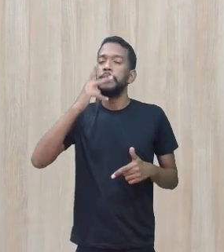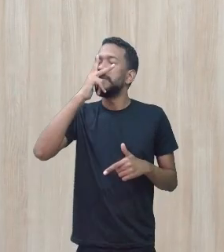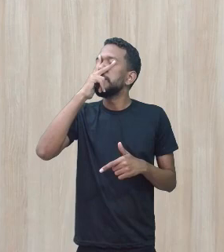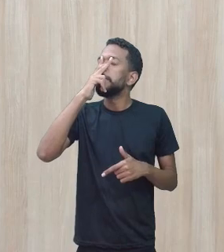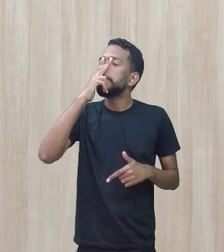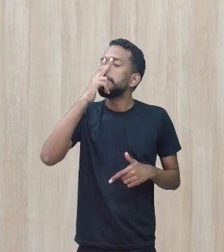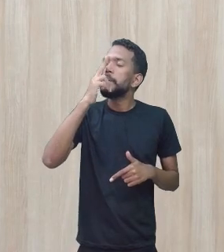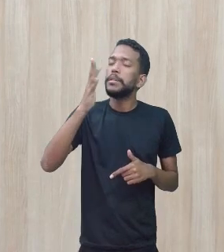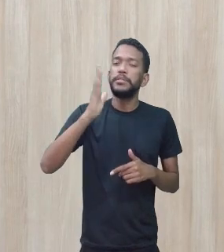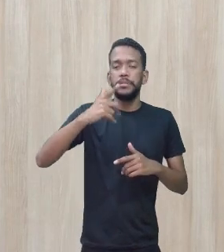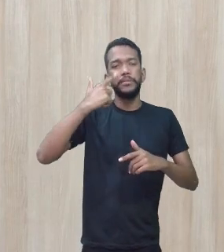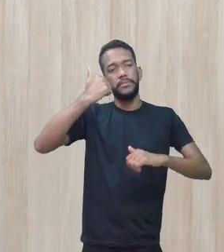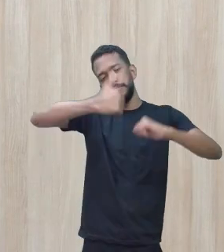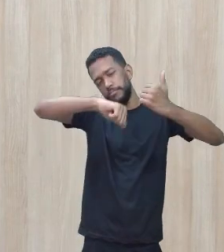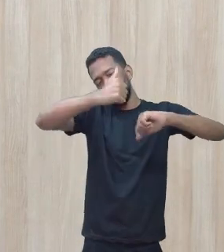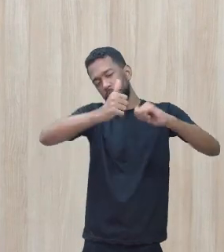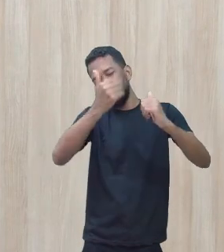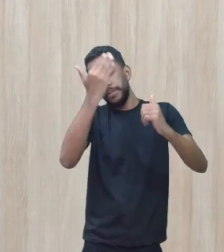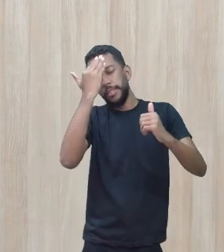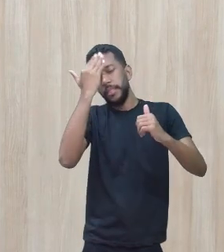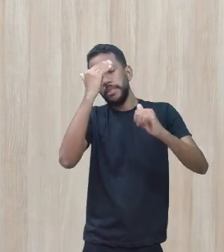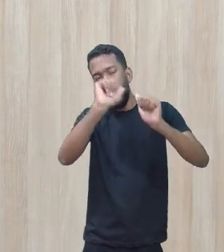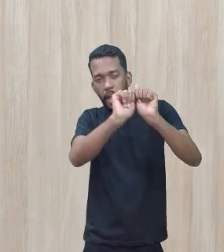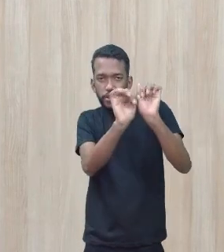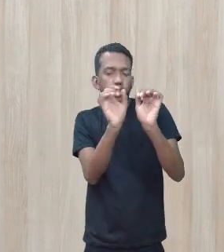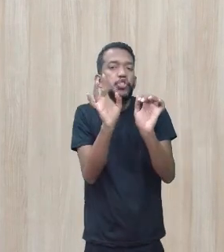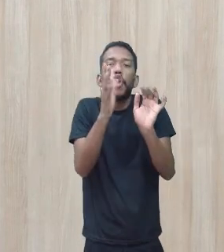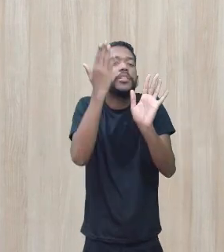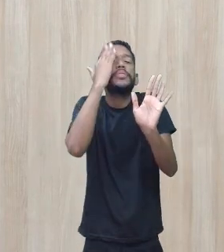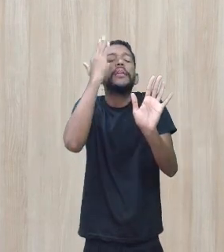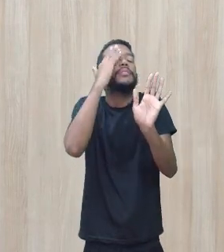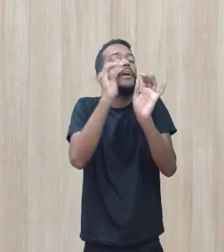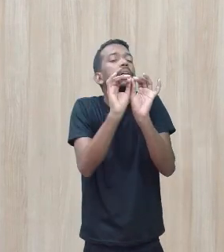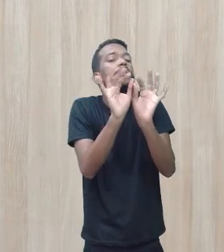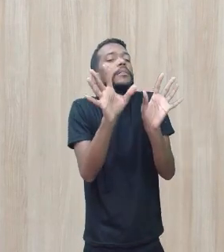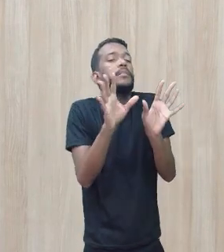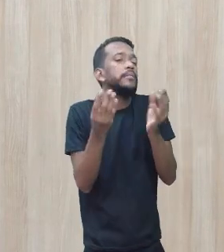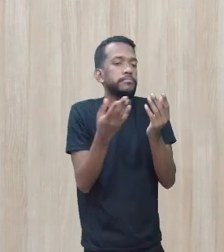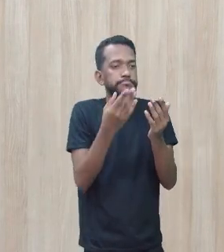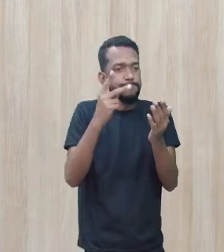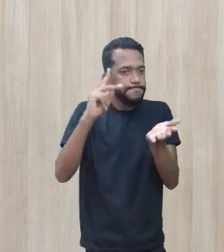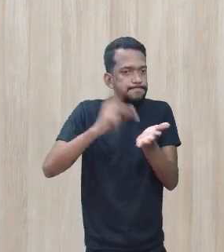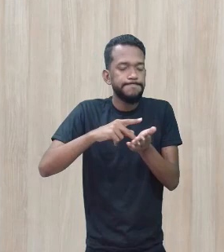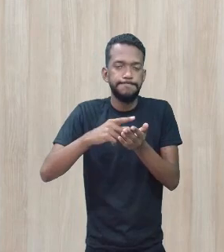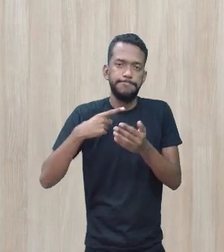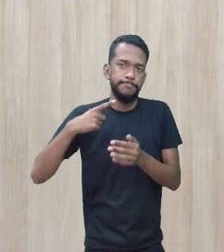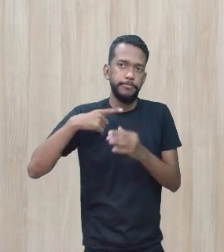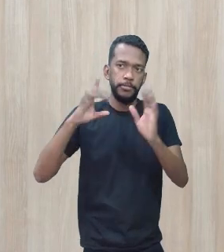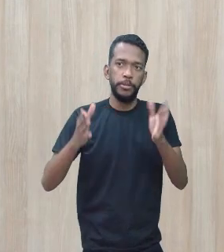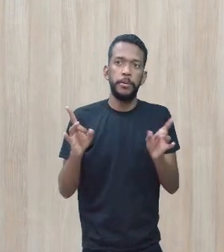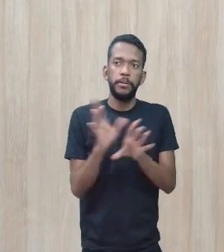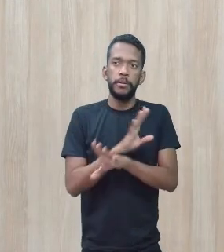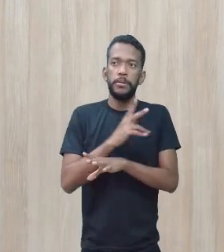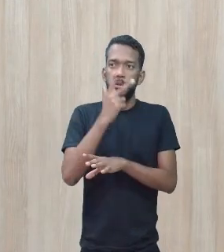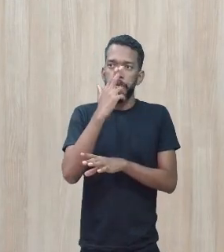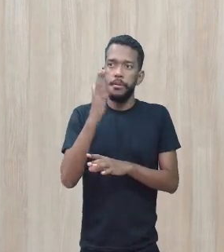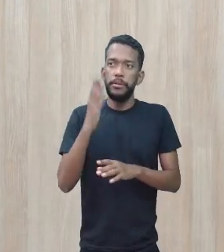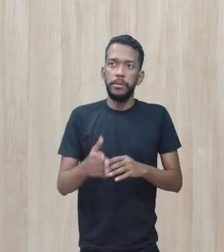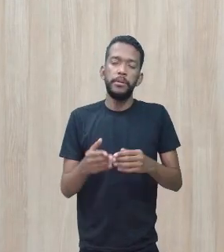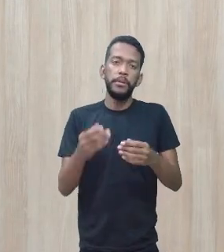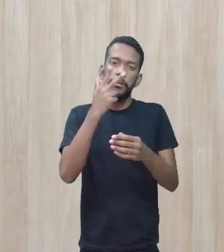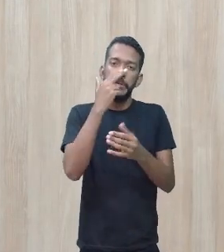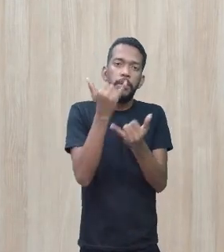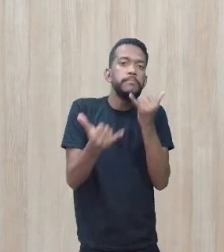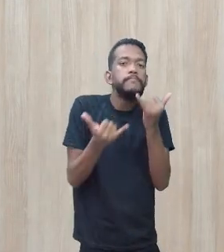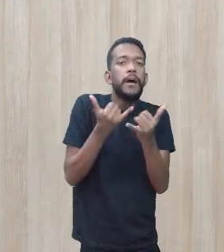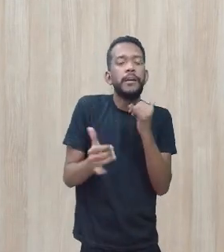a ideia crítica, a noção de quanto que essa divisão, de fato, daria. E aqui a gente tem uma ideia de aproximação,